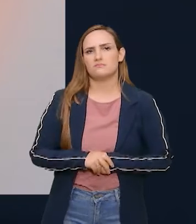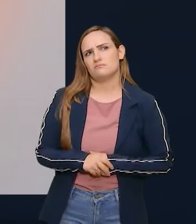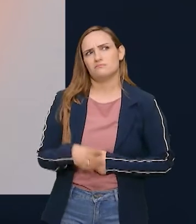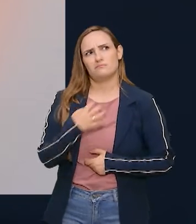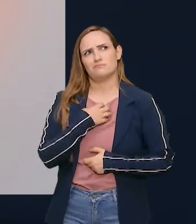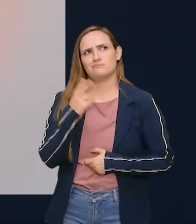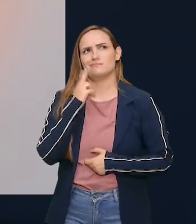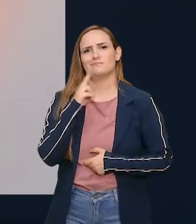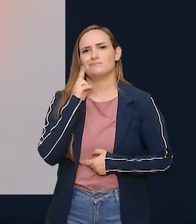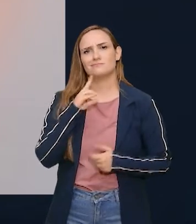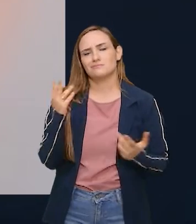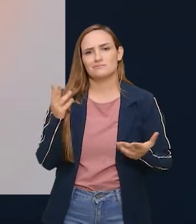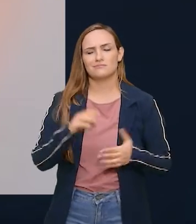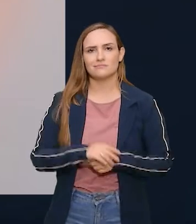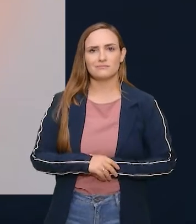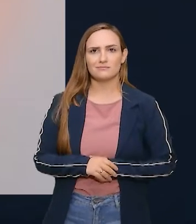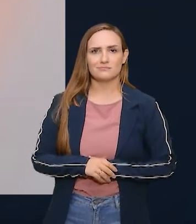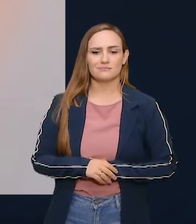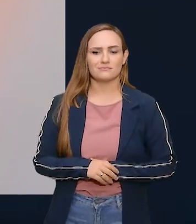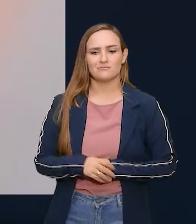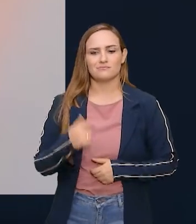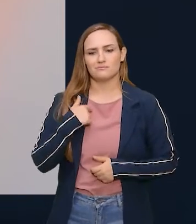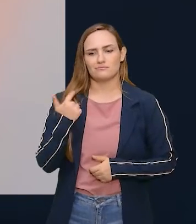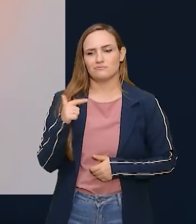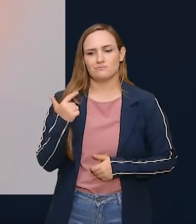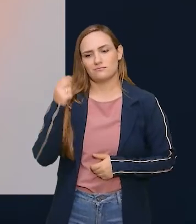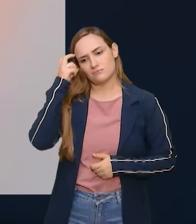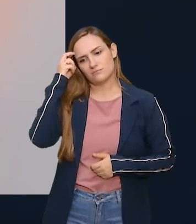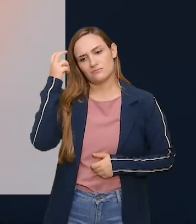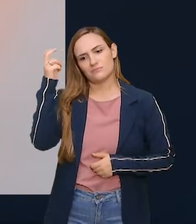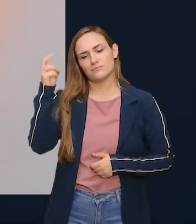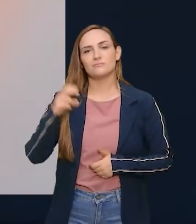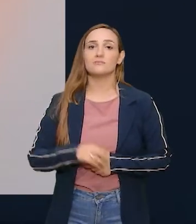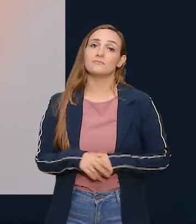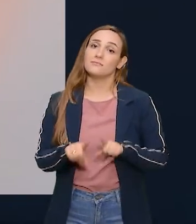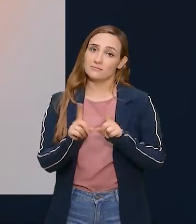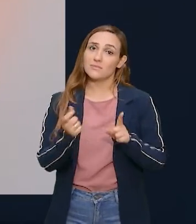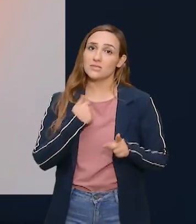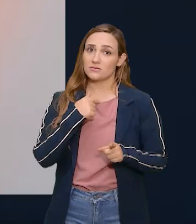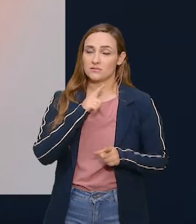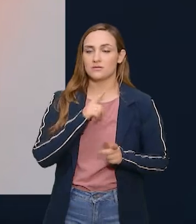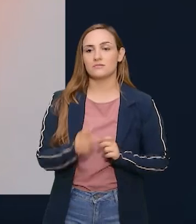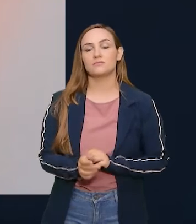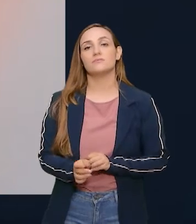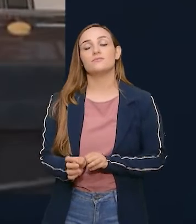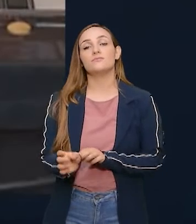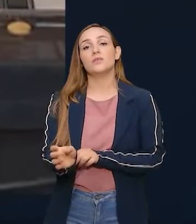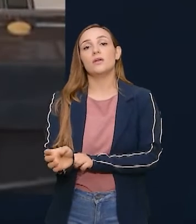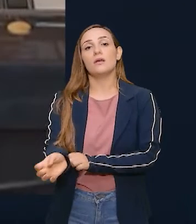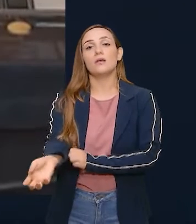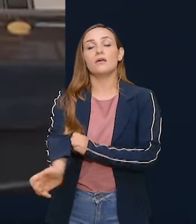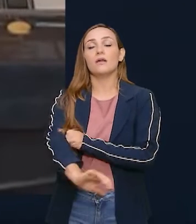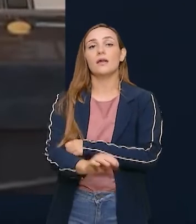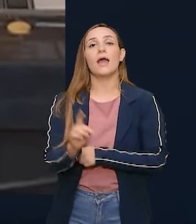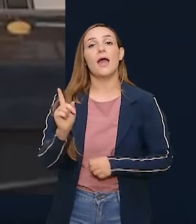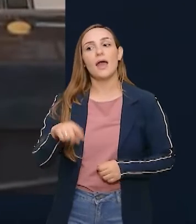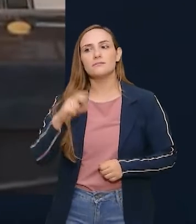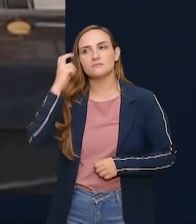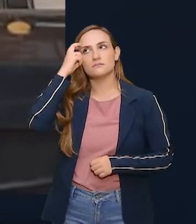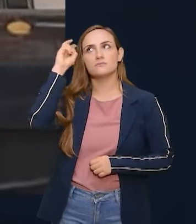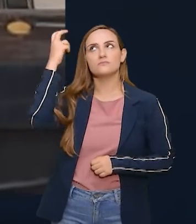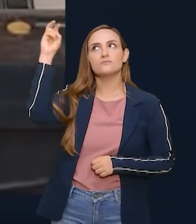sinto normal, como se fosse... que eu não fosse superdotada, mas na verdade eu sou. Pra mim,